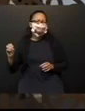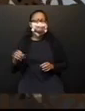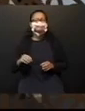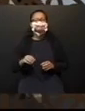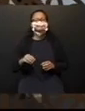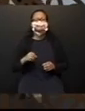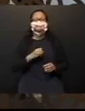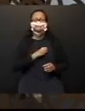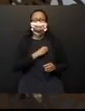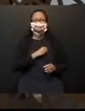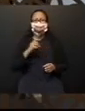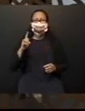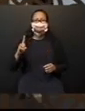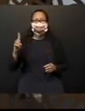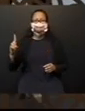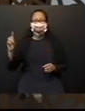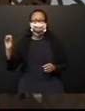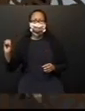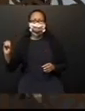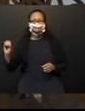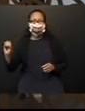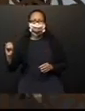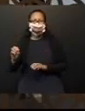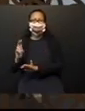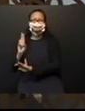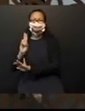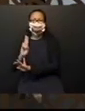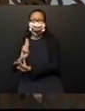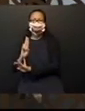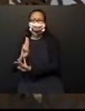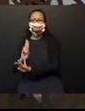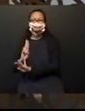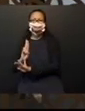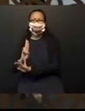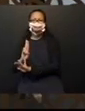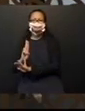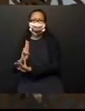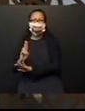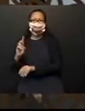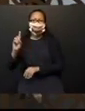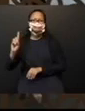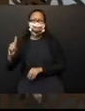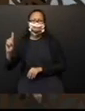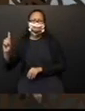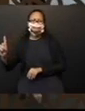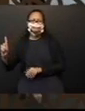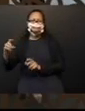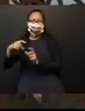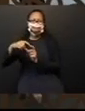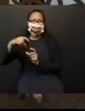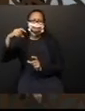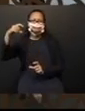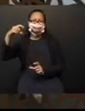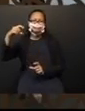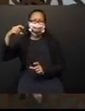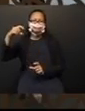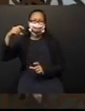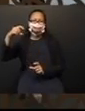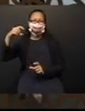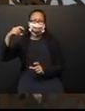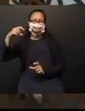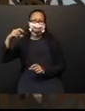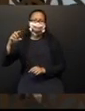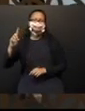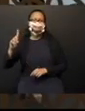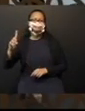tem 110 unidades. São 11 barrinhas com 10